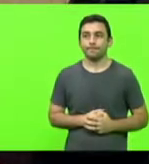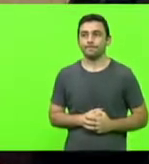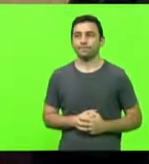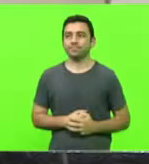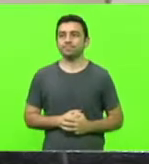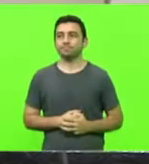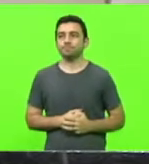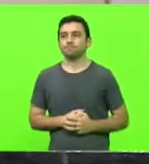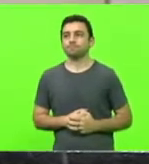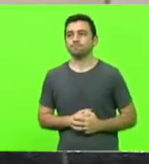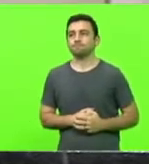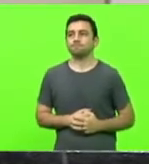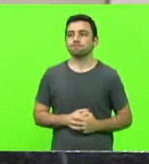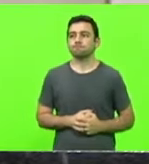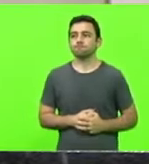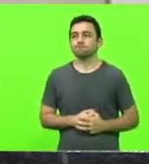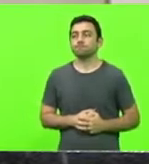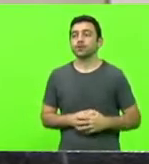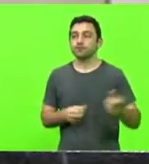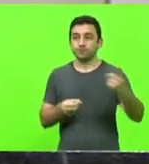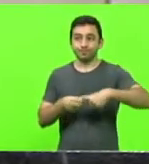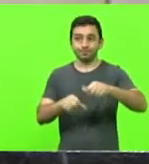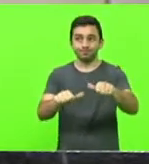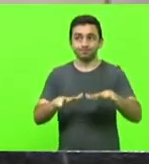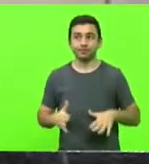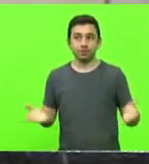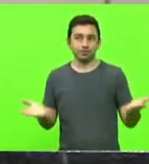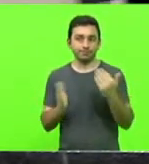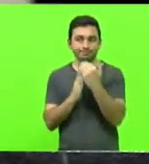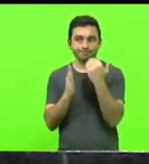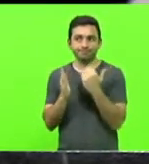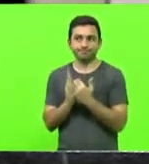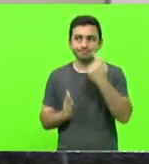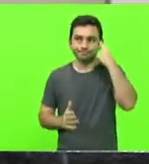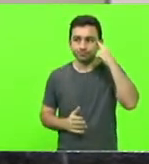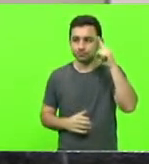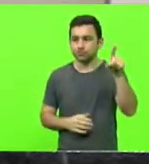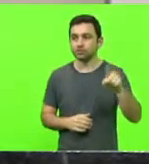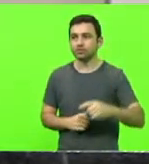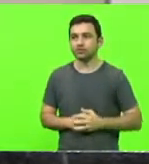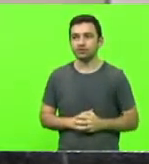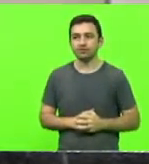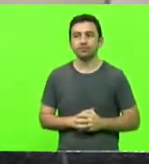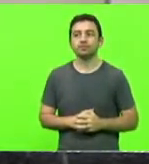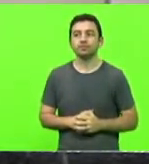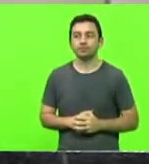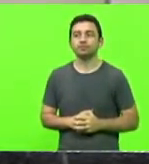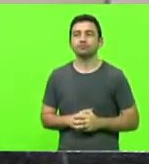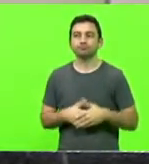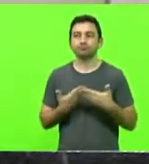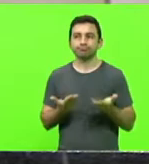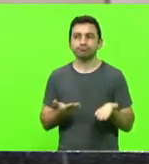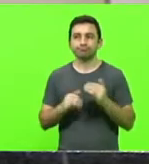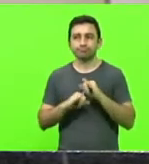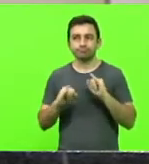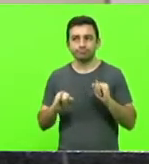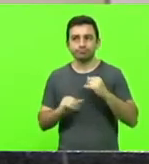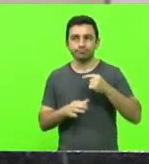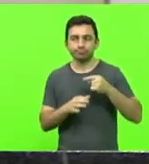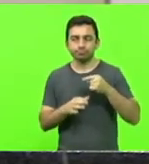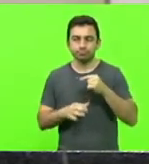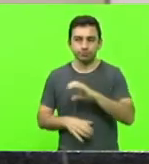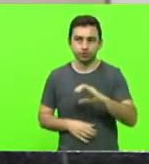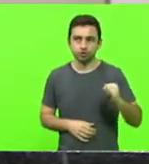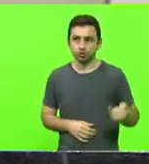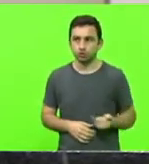Reaberta a sessão, passamos à ordem do dia. A presidência comunica que a Comissão de Constituição e Justiça apresentou